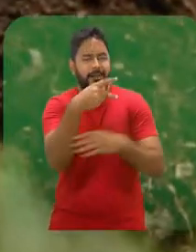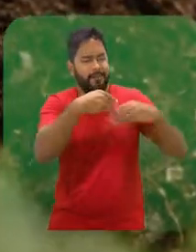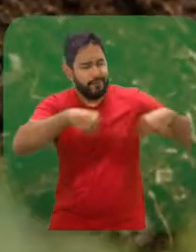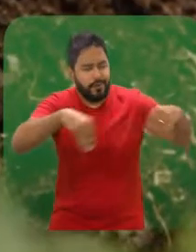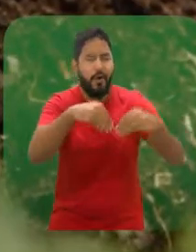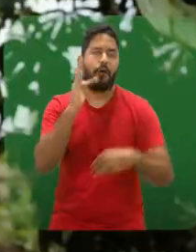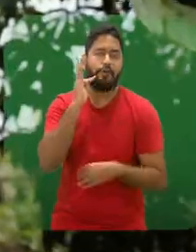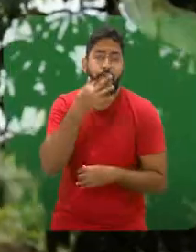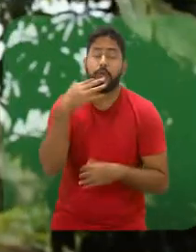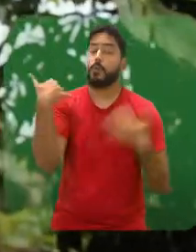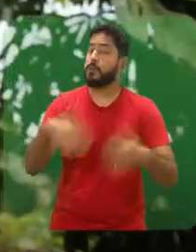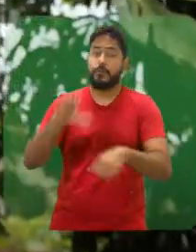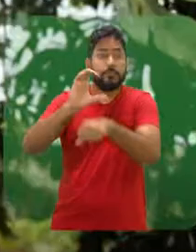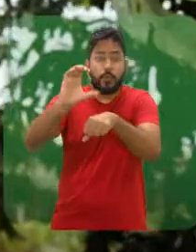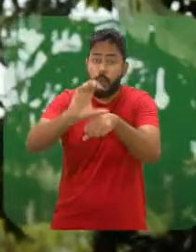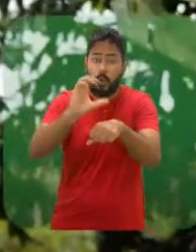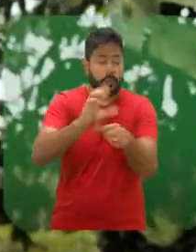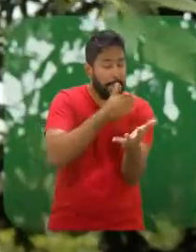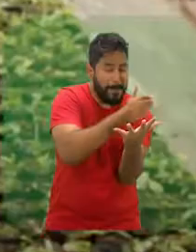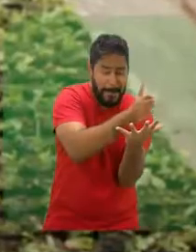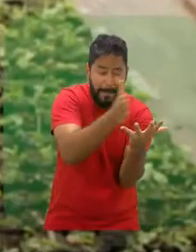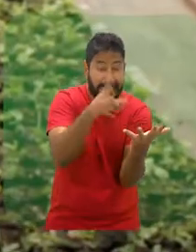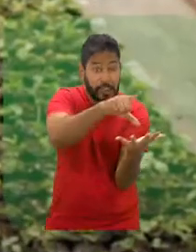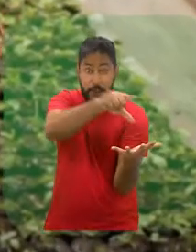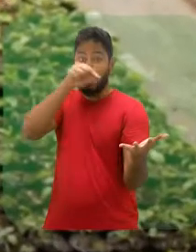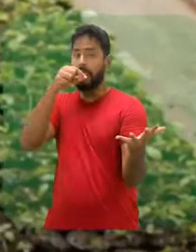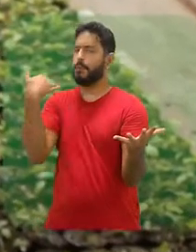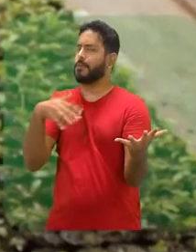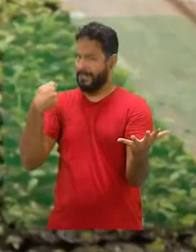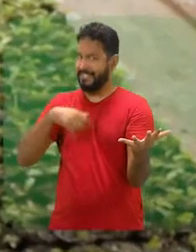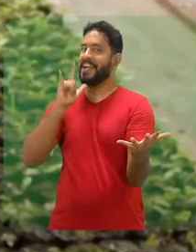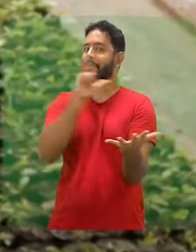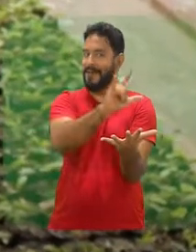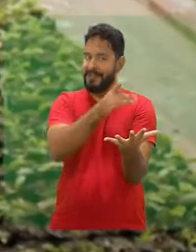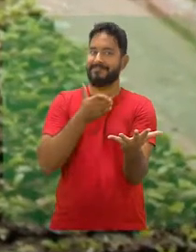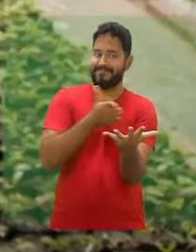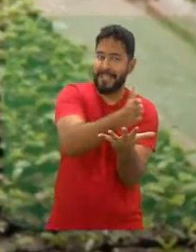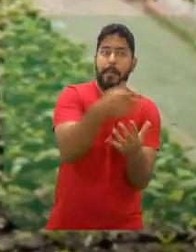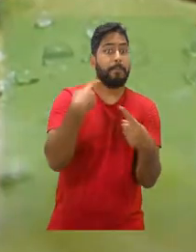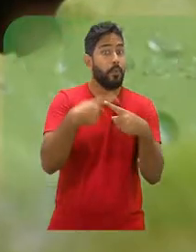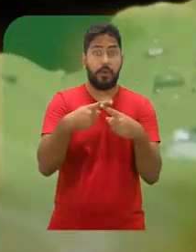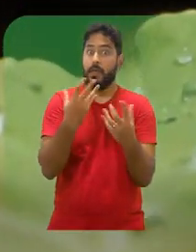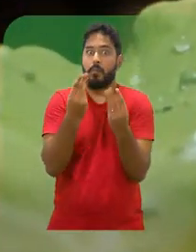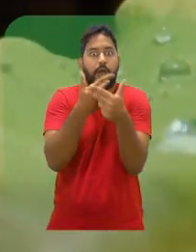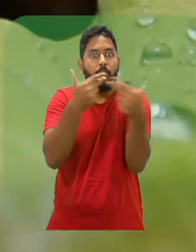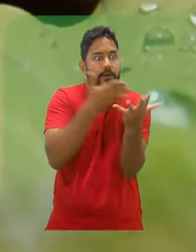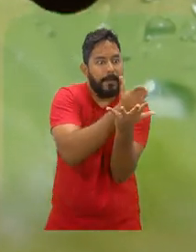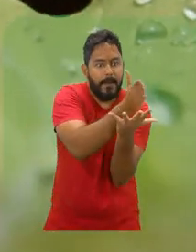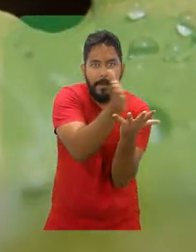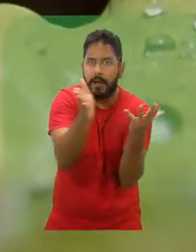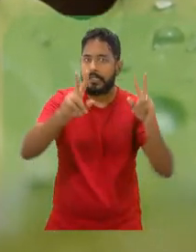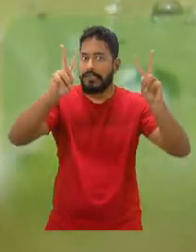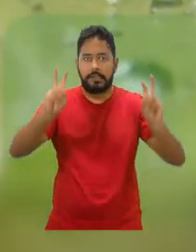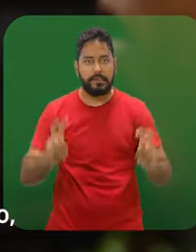parte de solos, fruticultura. É um curso que para a gente escolher de fato uma área para estudar tem que realmente amar muito ela, porque é muita